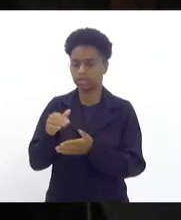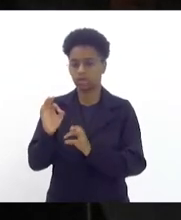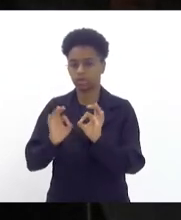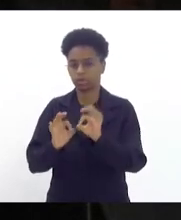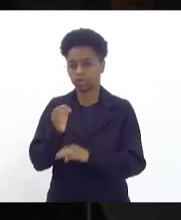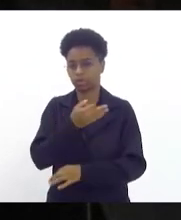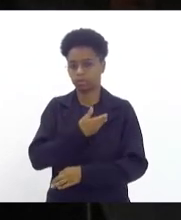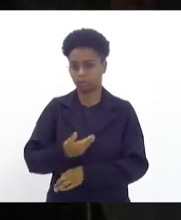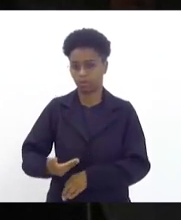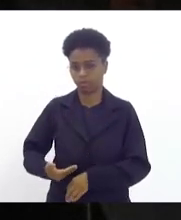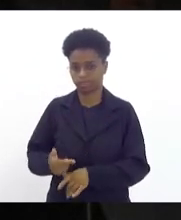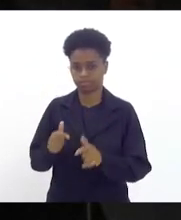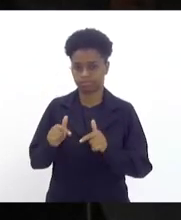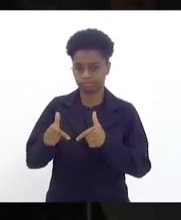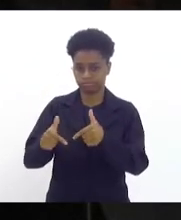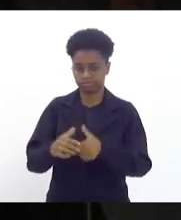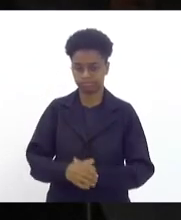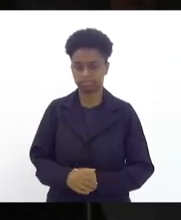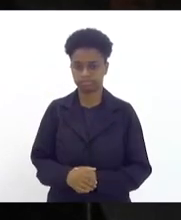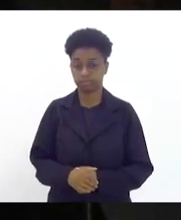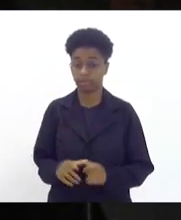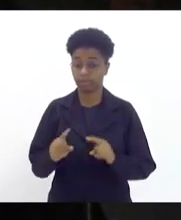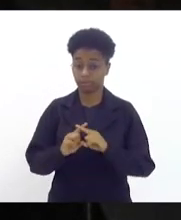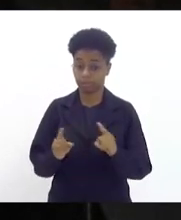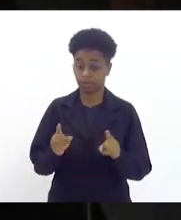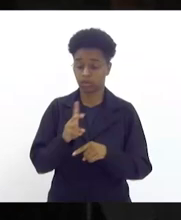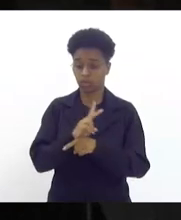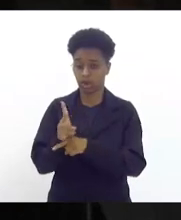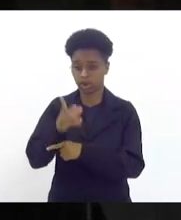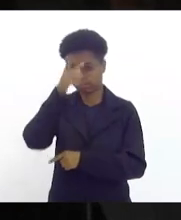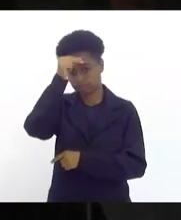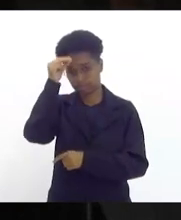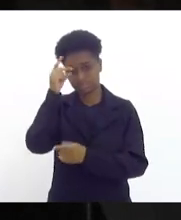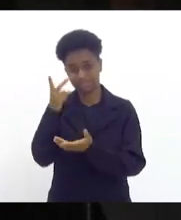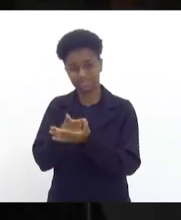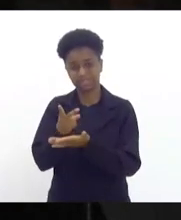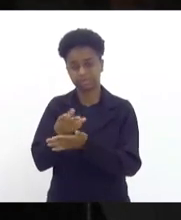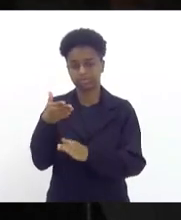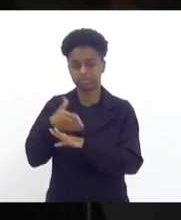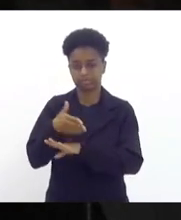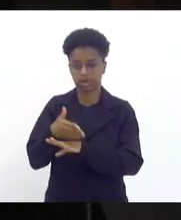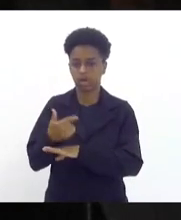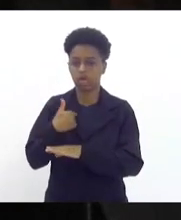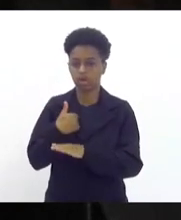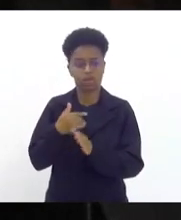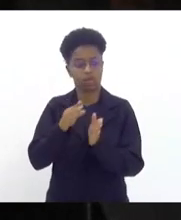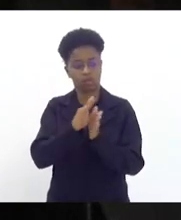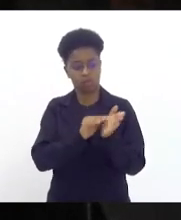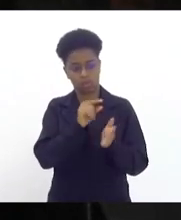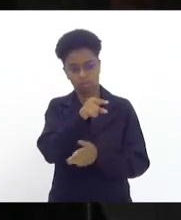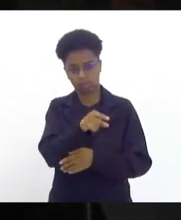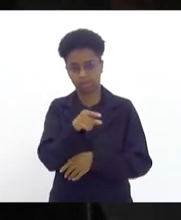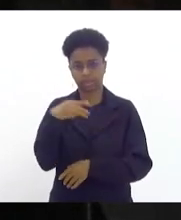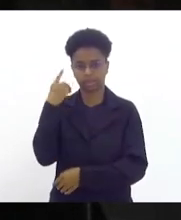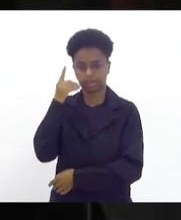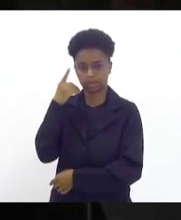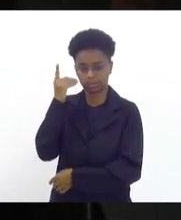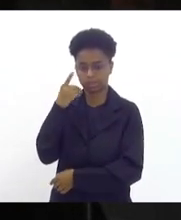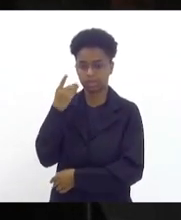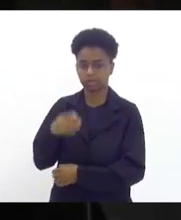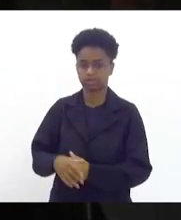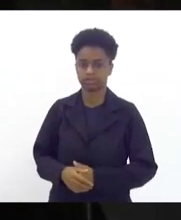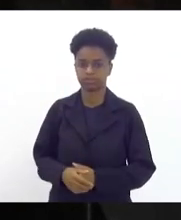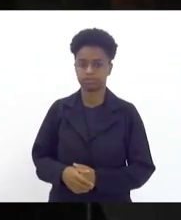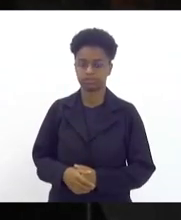vem tomando nos últimos tempos mas a guarda municipal sempre presente mas eu vou fazer couro a senhora Nobre Deputado